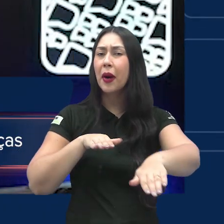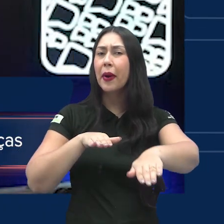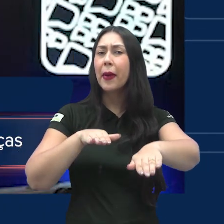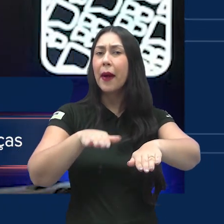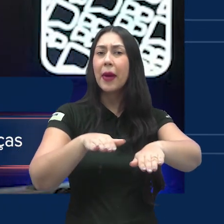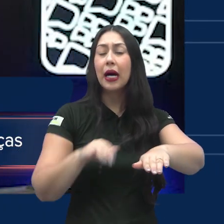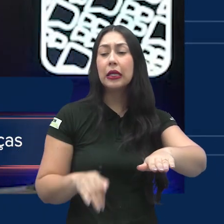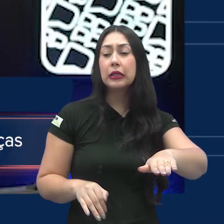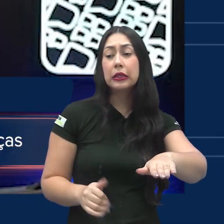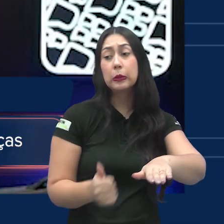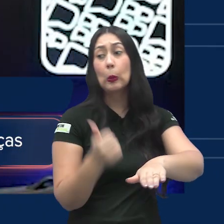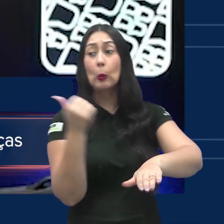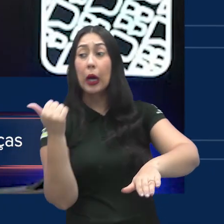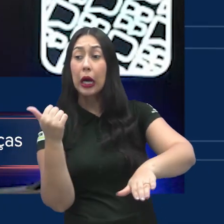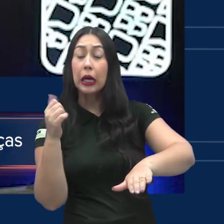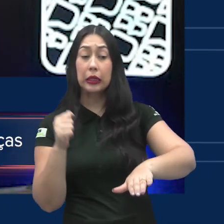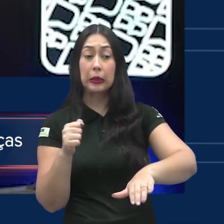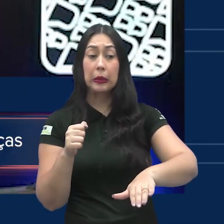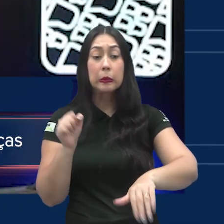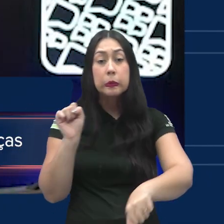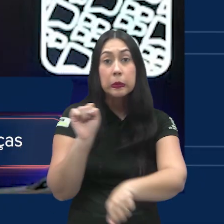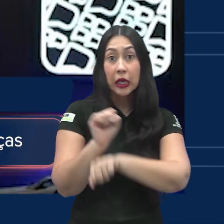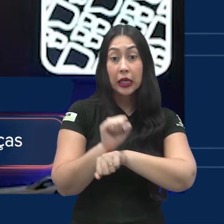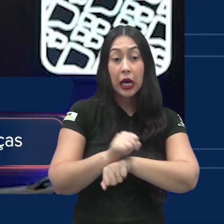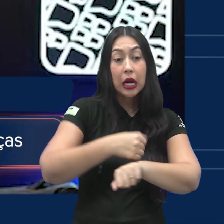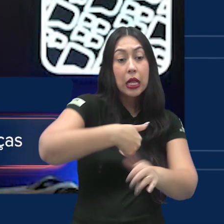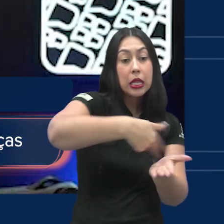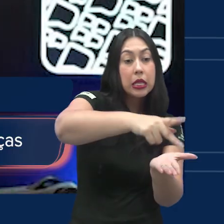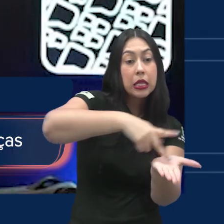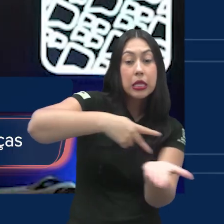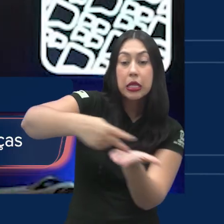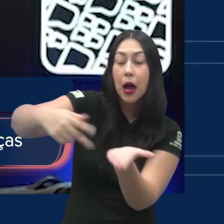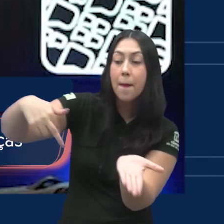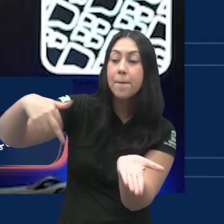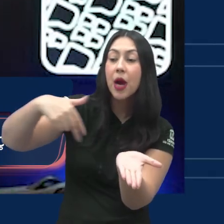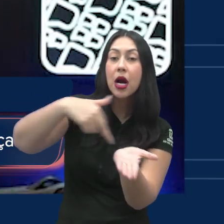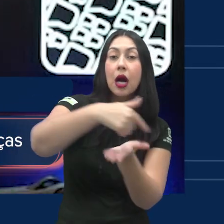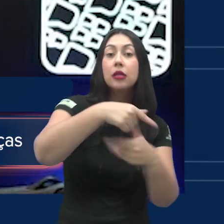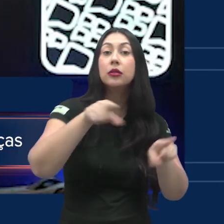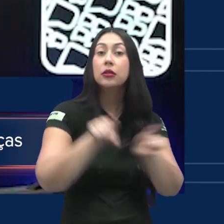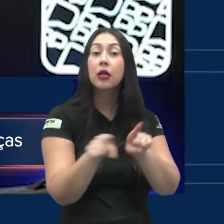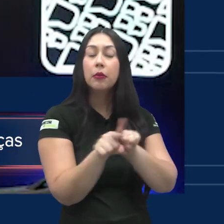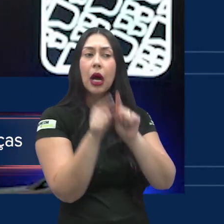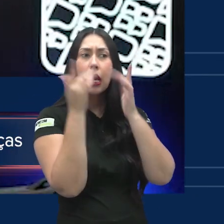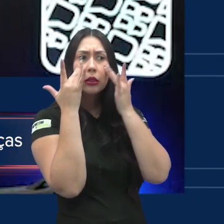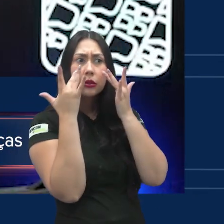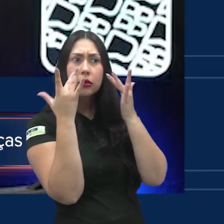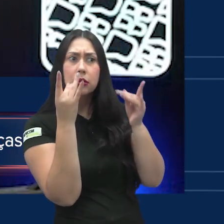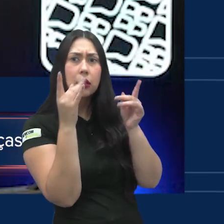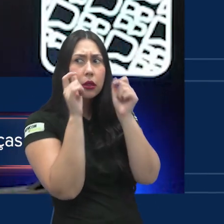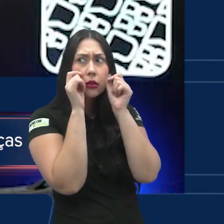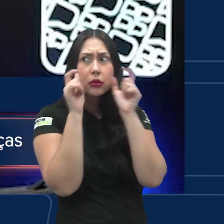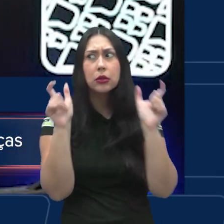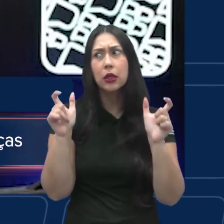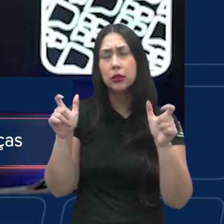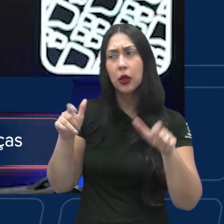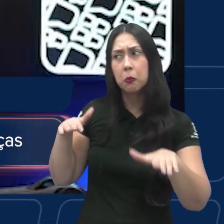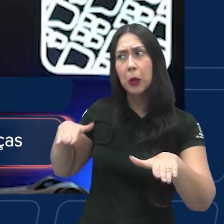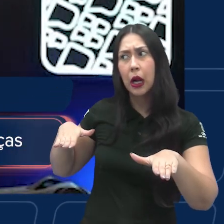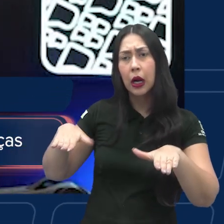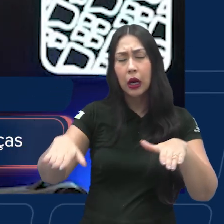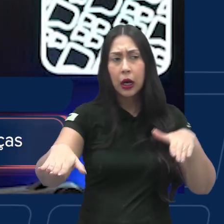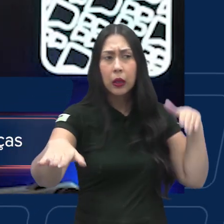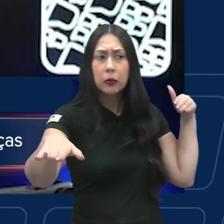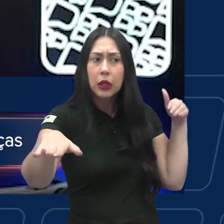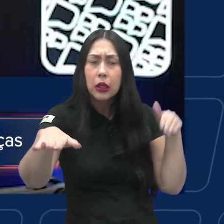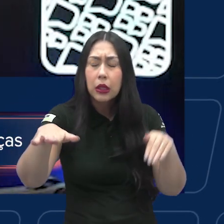Uma seta à direita, uma parada na faixa de pedestre, uma atenção no movimento de carros que também estão ali de